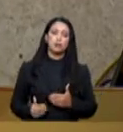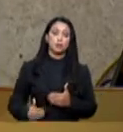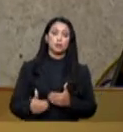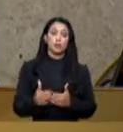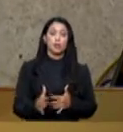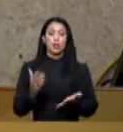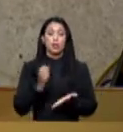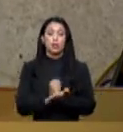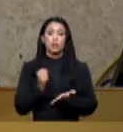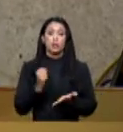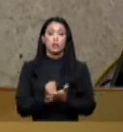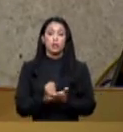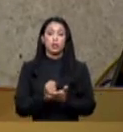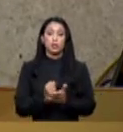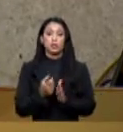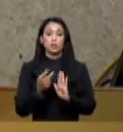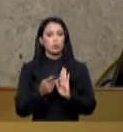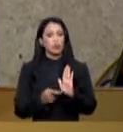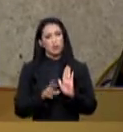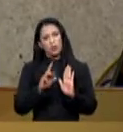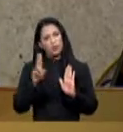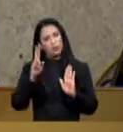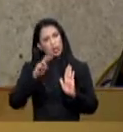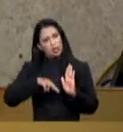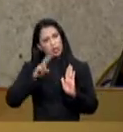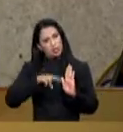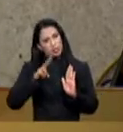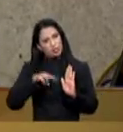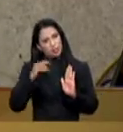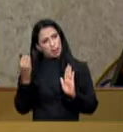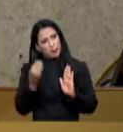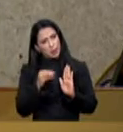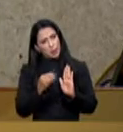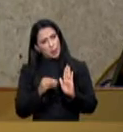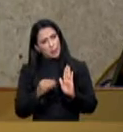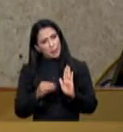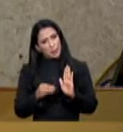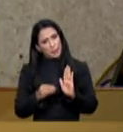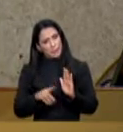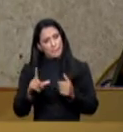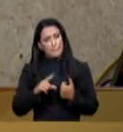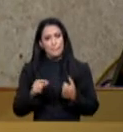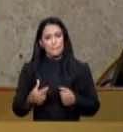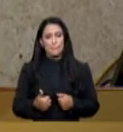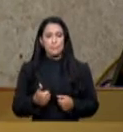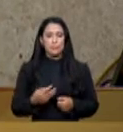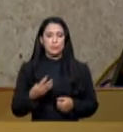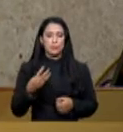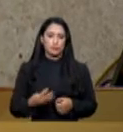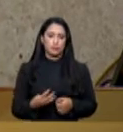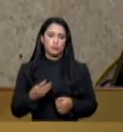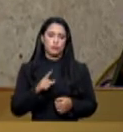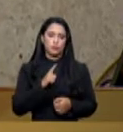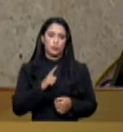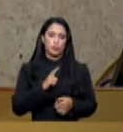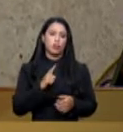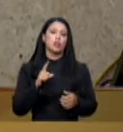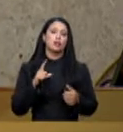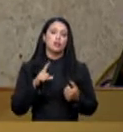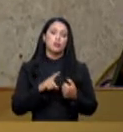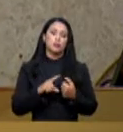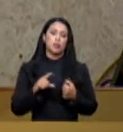Então, era contrato de programa. Também não vou ler aqui as disposições do artigo 13, parágrafo 1º e parágrafo